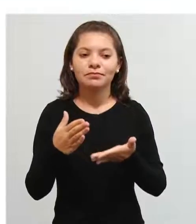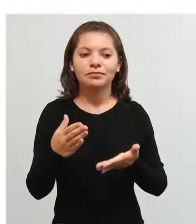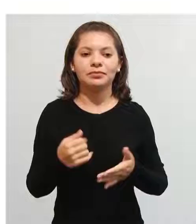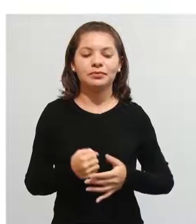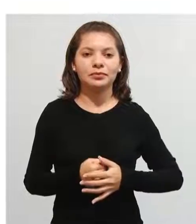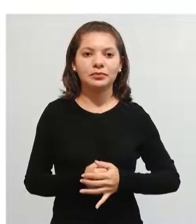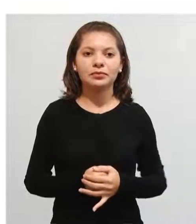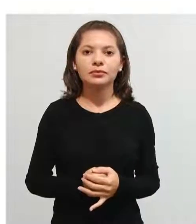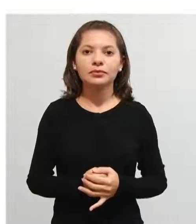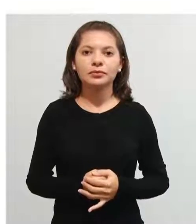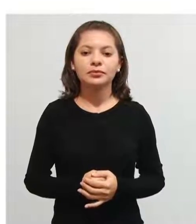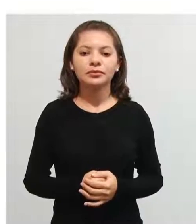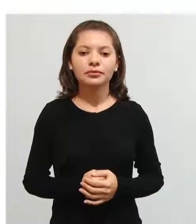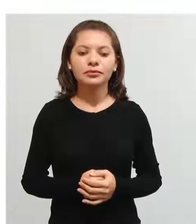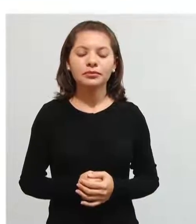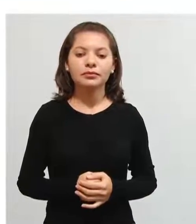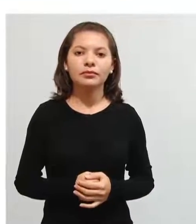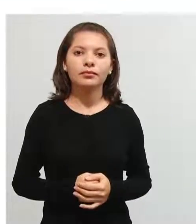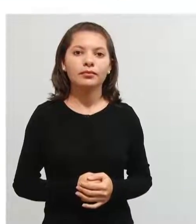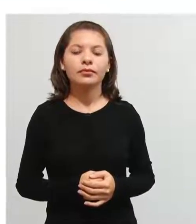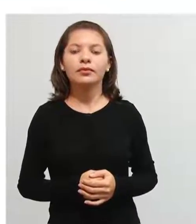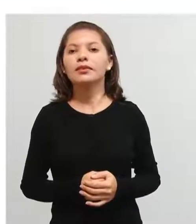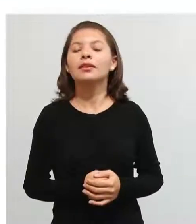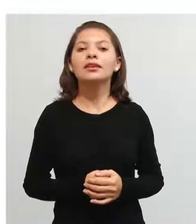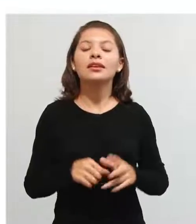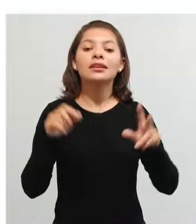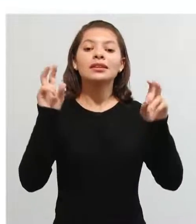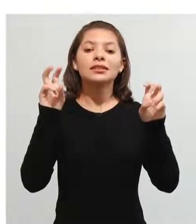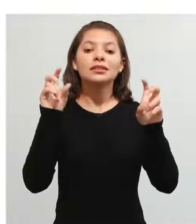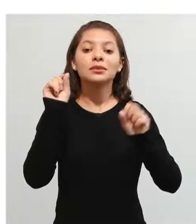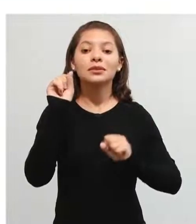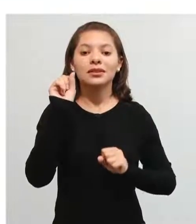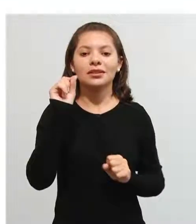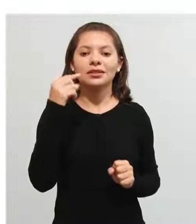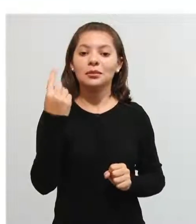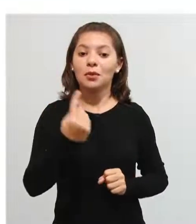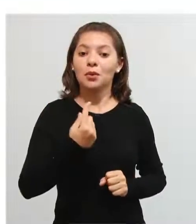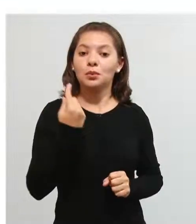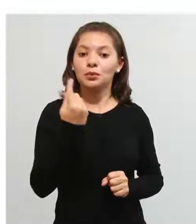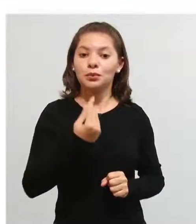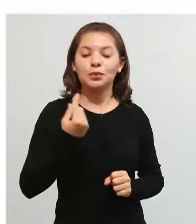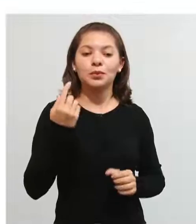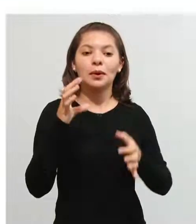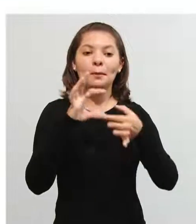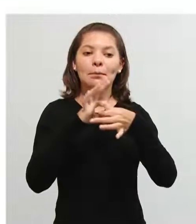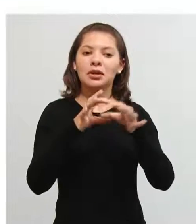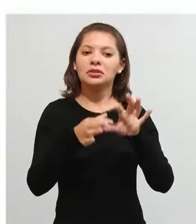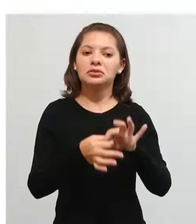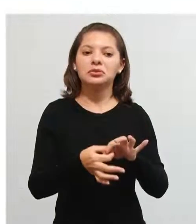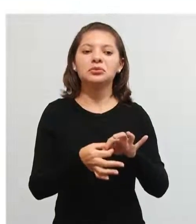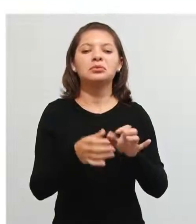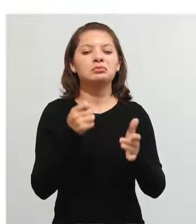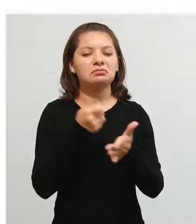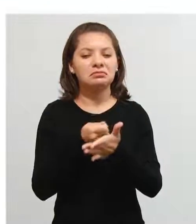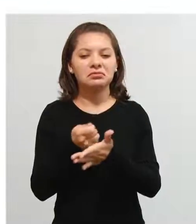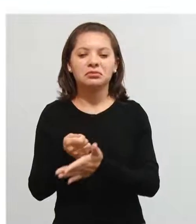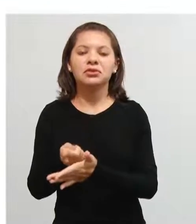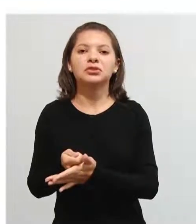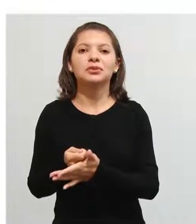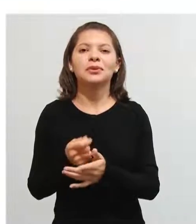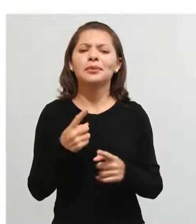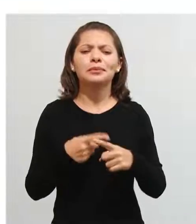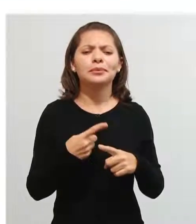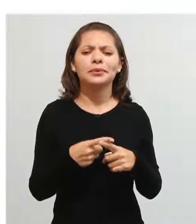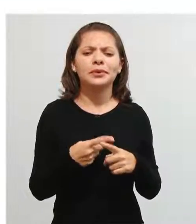tá? Podemos ainda dizer que se trata de um sistema uno, pleno, harmônico e rígido, né? Por que